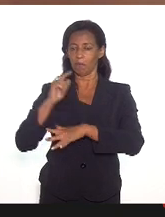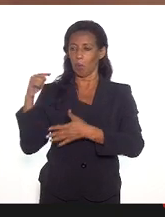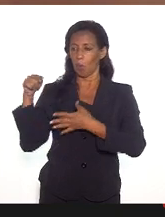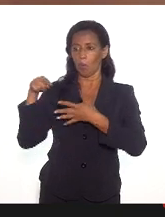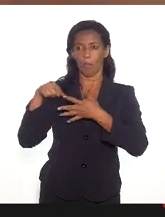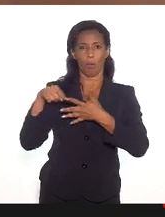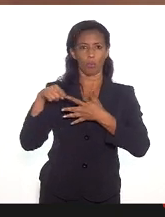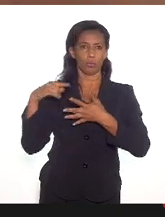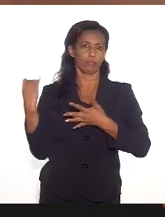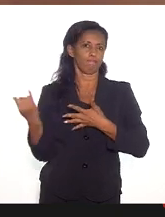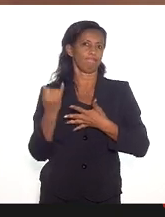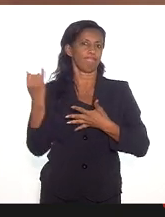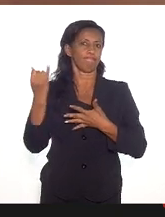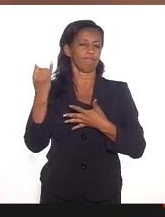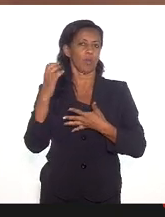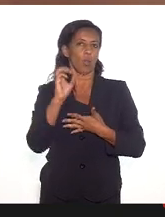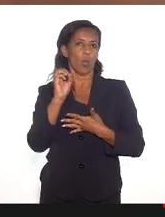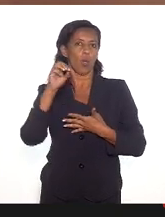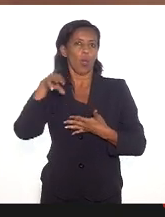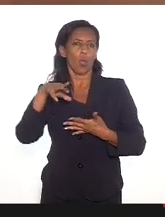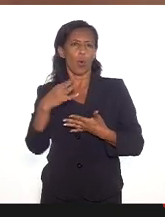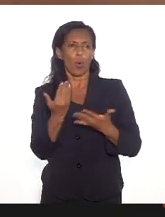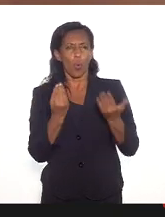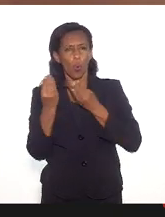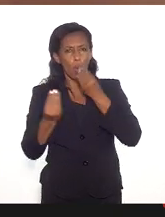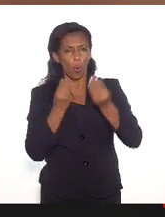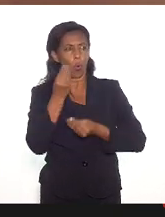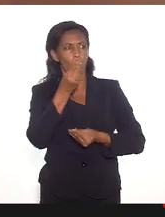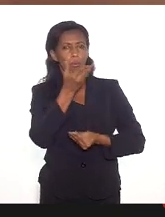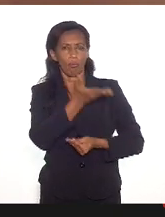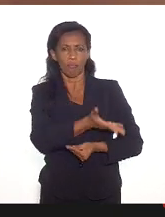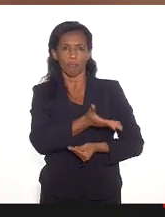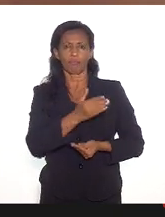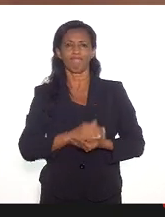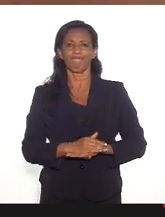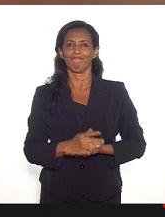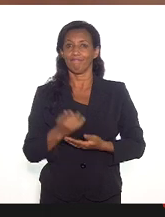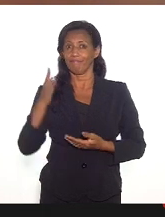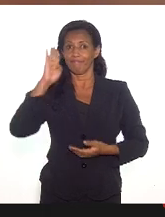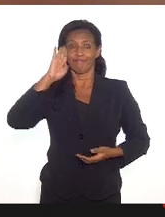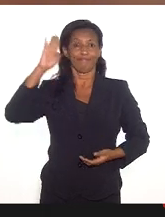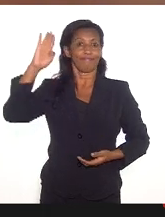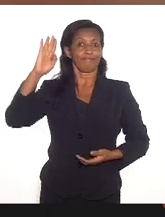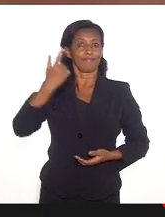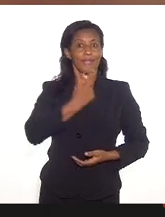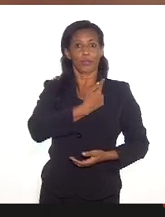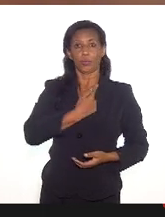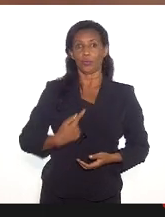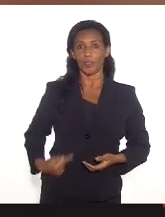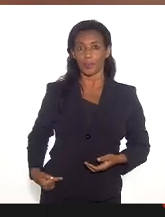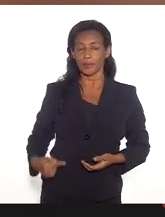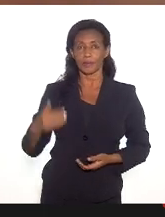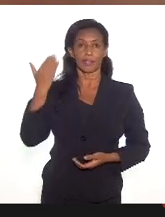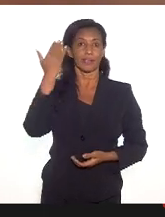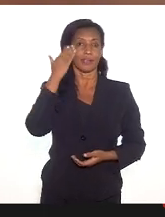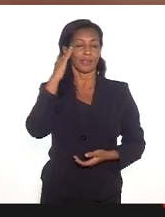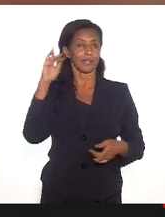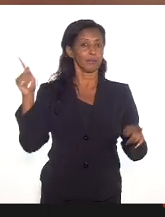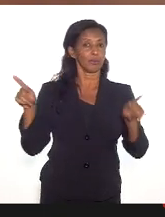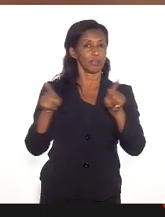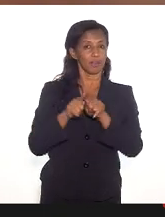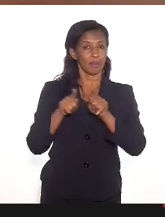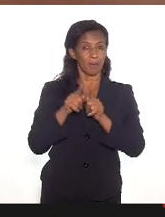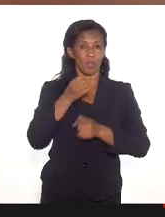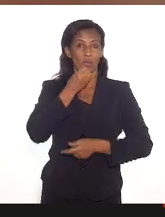ponto-chave, como o almirante ressaltou, é a governança. Entendemos também que uma